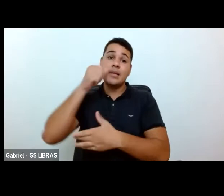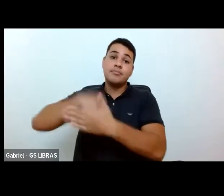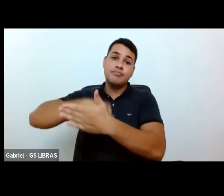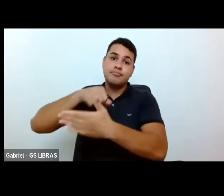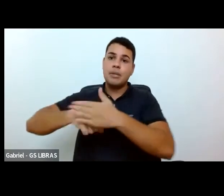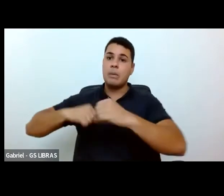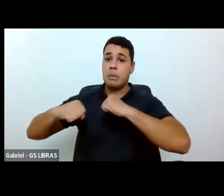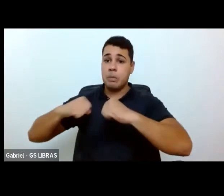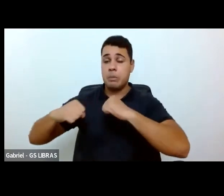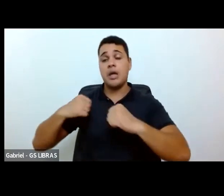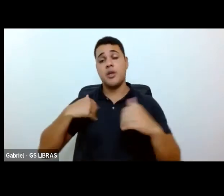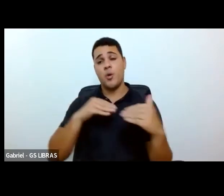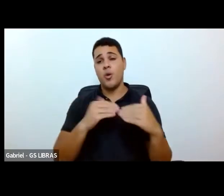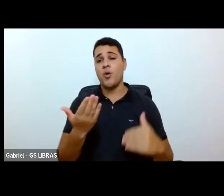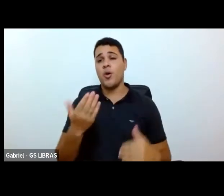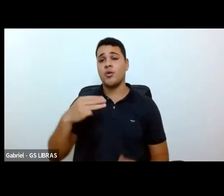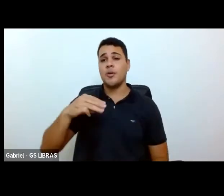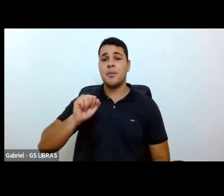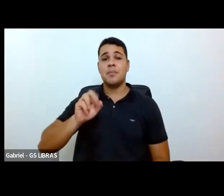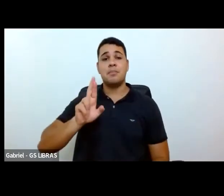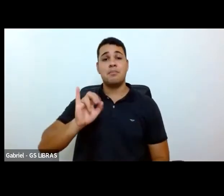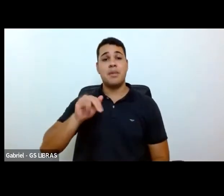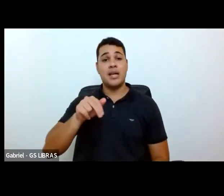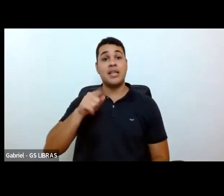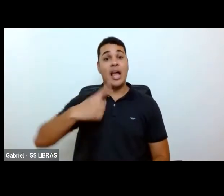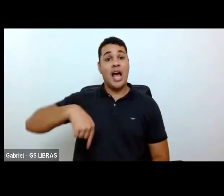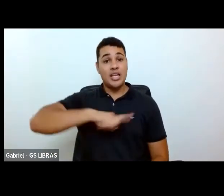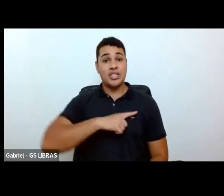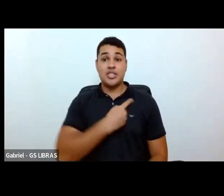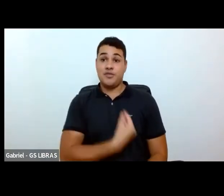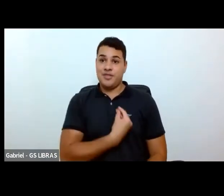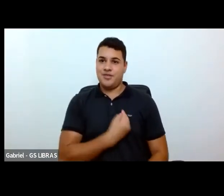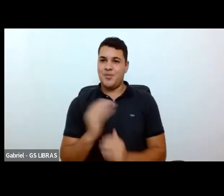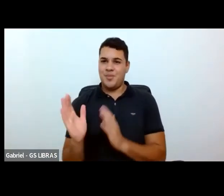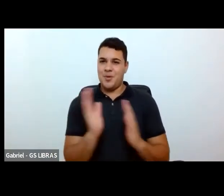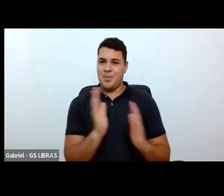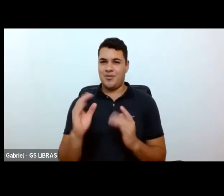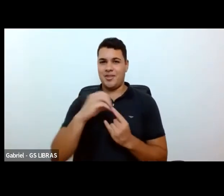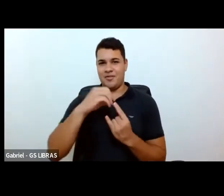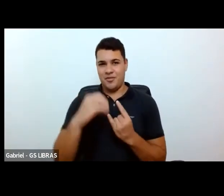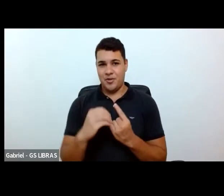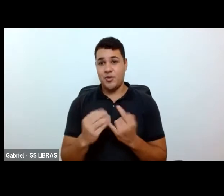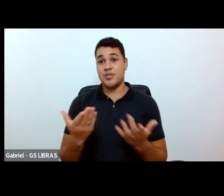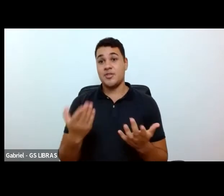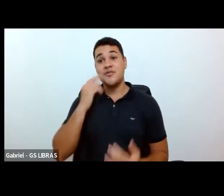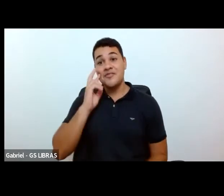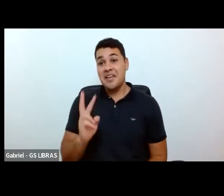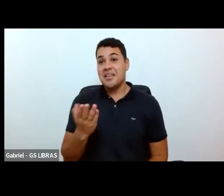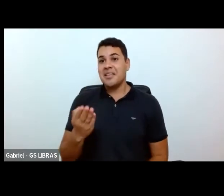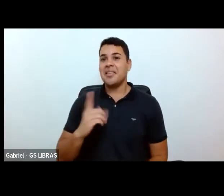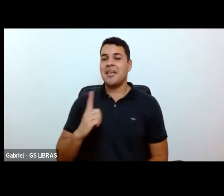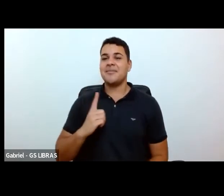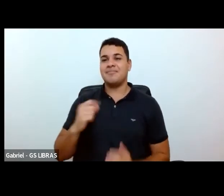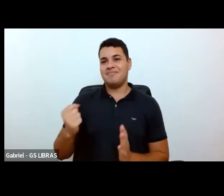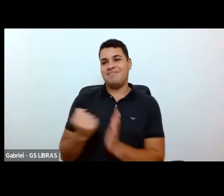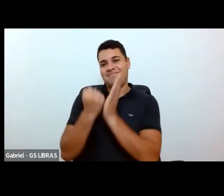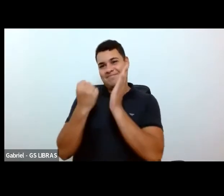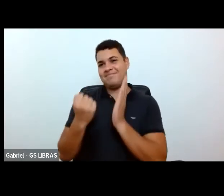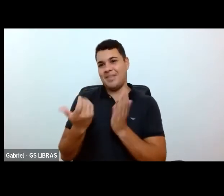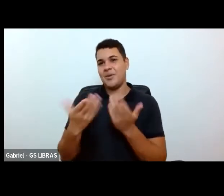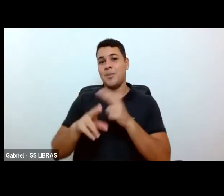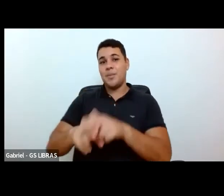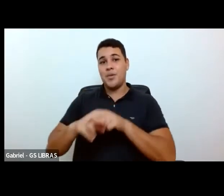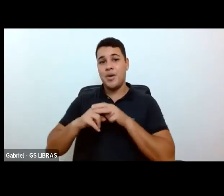sim. A gente vive um momento na Fiocruz bastante favorável, né? Esse evento é um marco disso, né? Todos